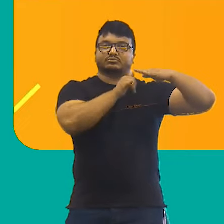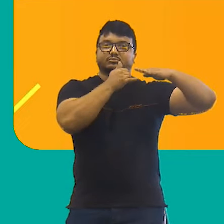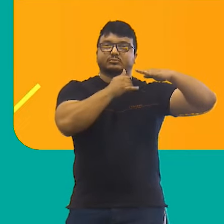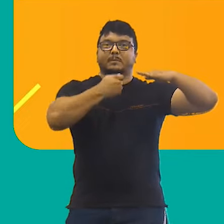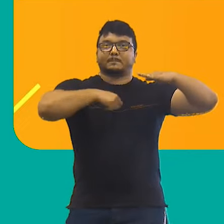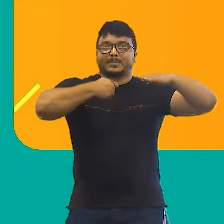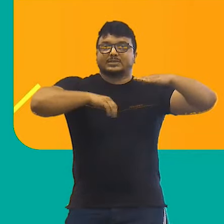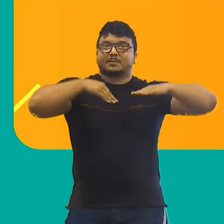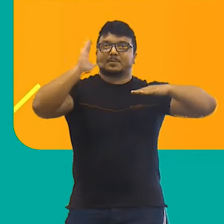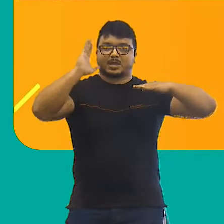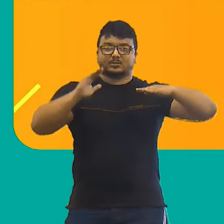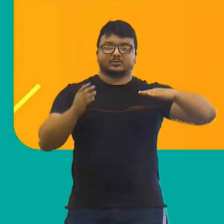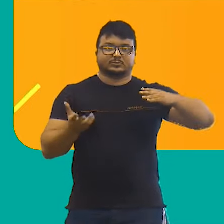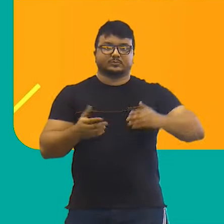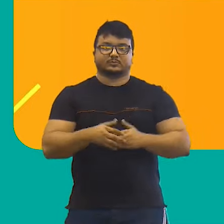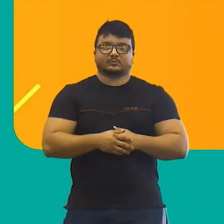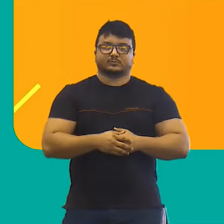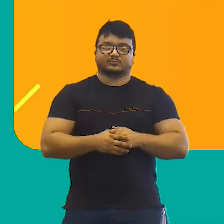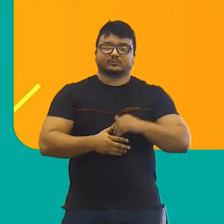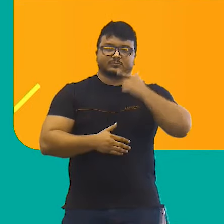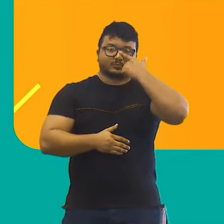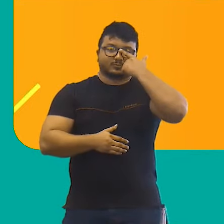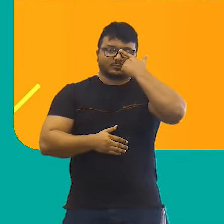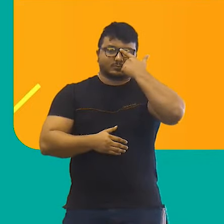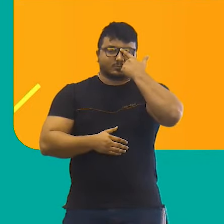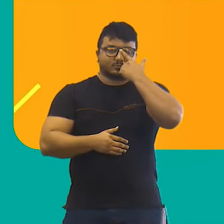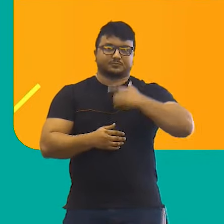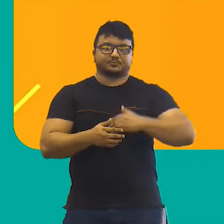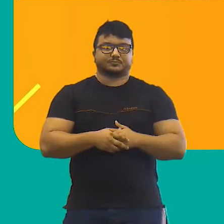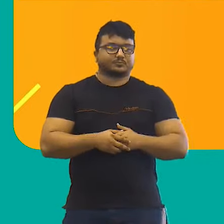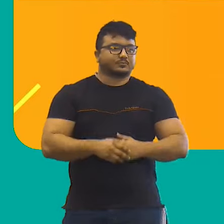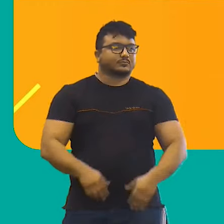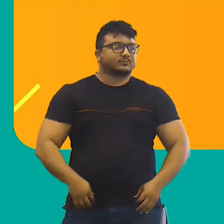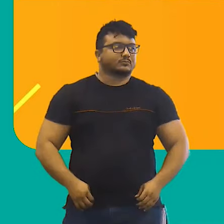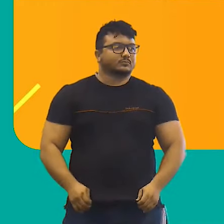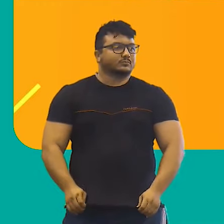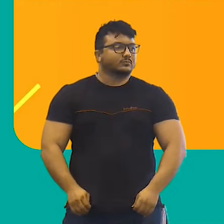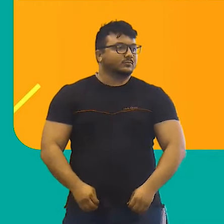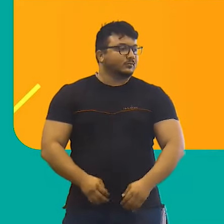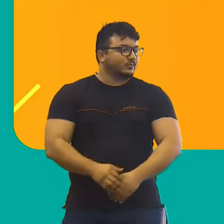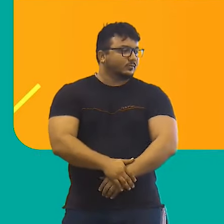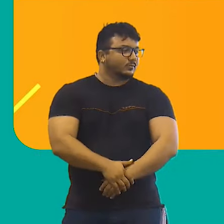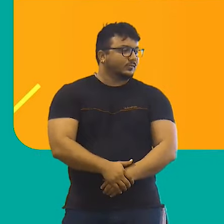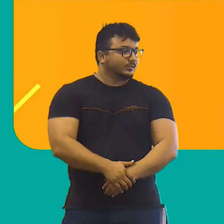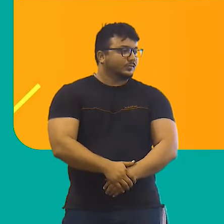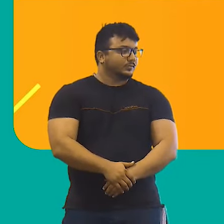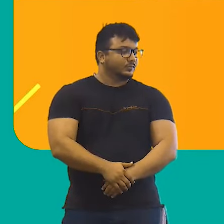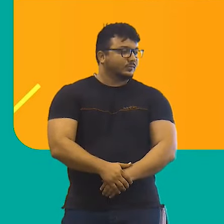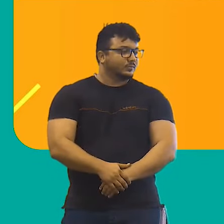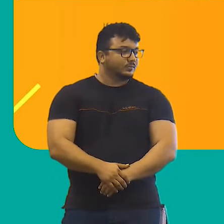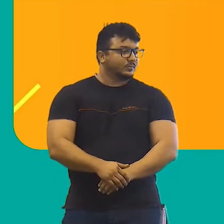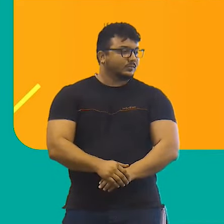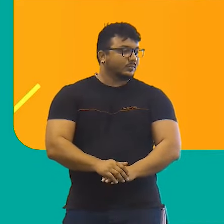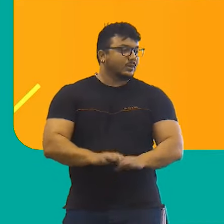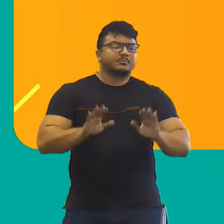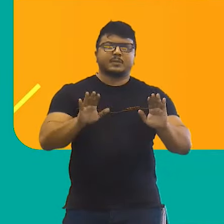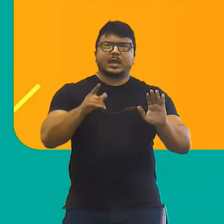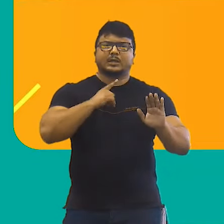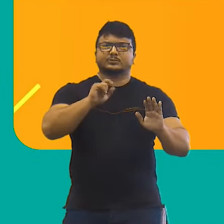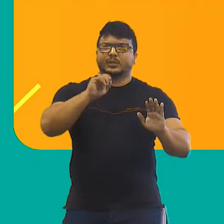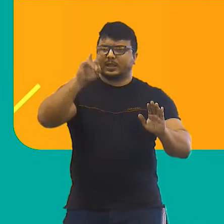Faz sentido para vocês? Né? Mais corrente elétrica passando. Tá bom. Mas eu